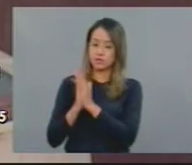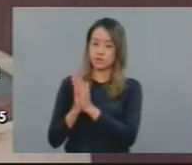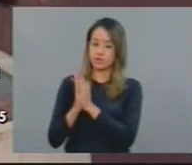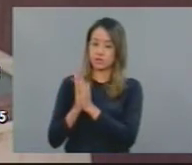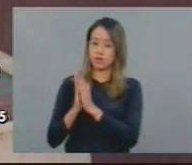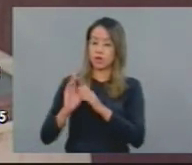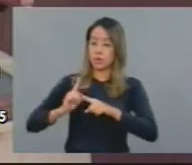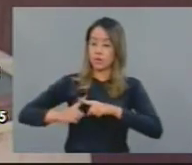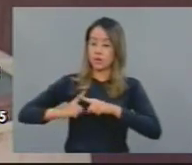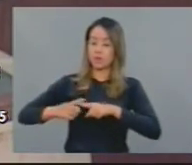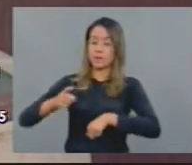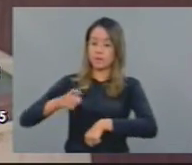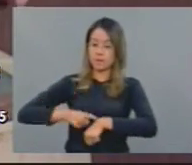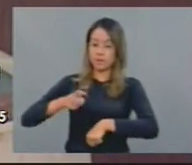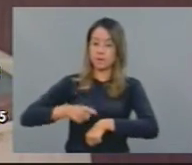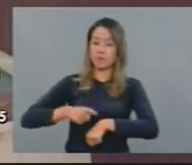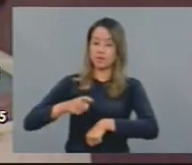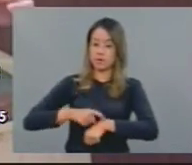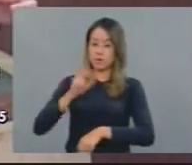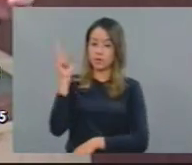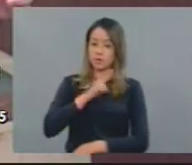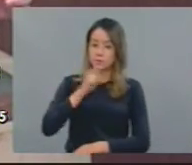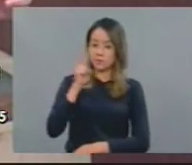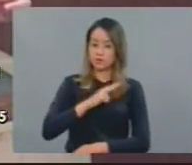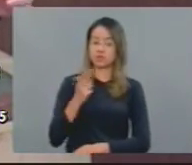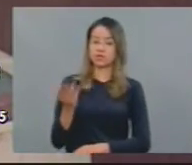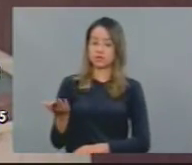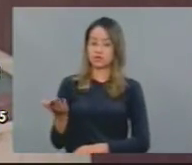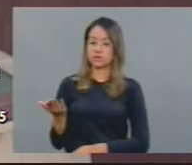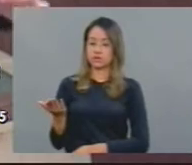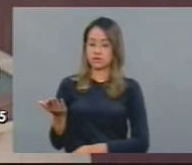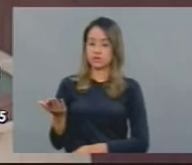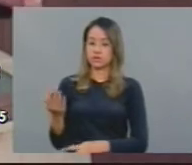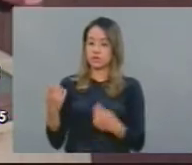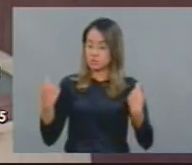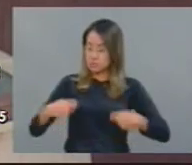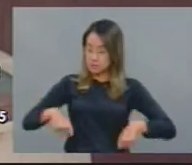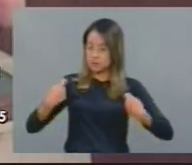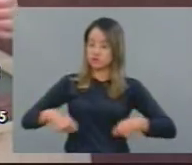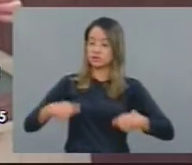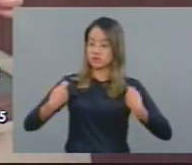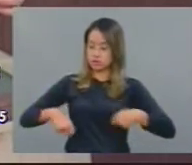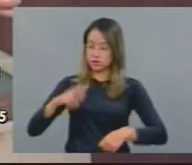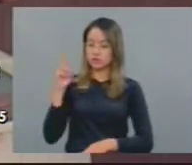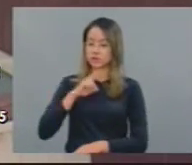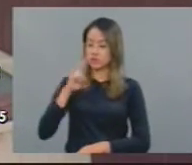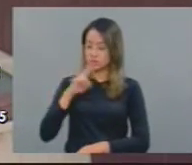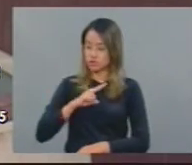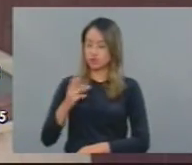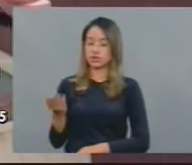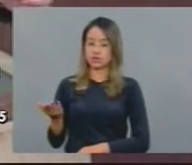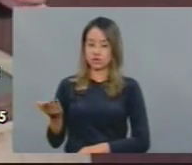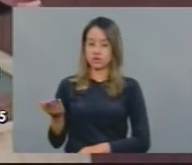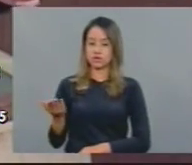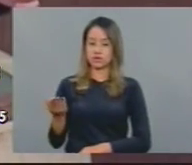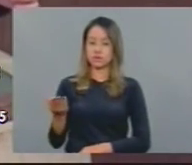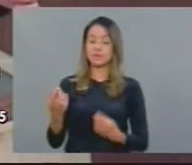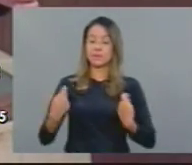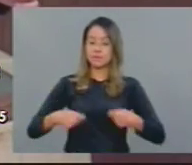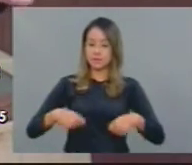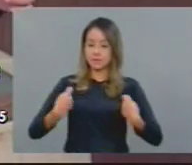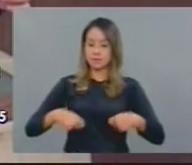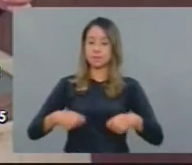né, para a questão da diminuição da maioridade penal. Nós não podemos falar, deputado Renato Roseno, em